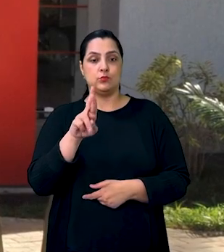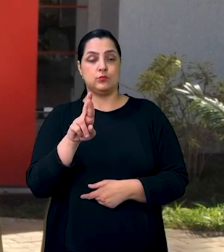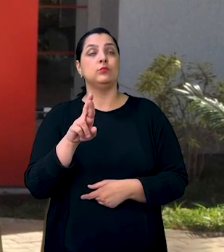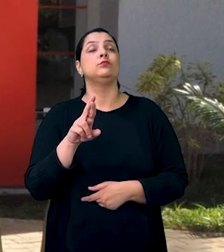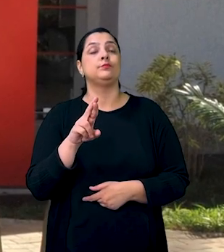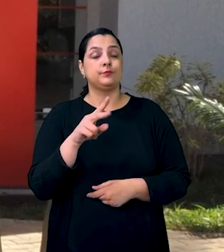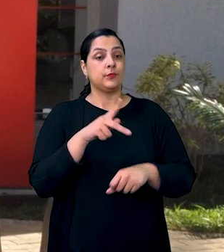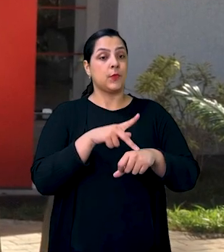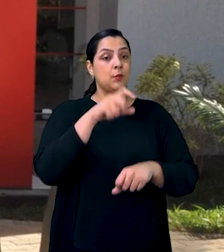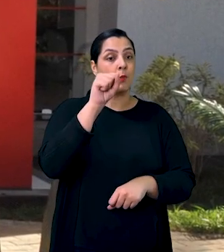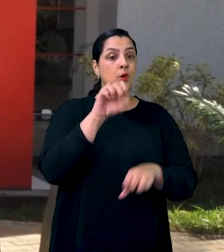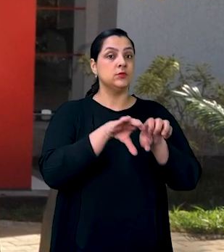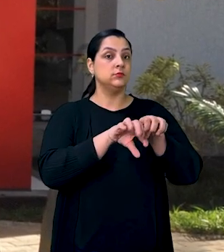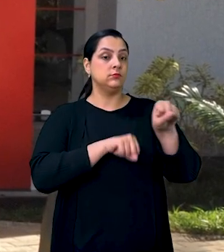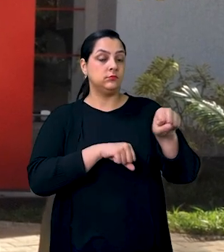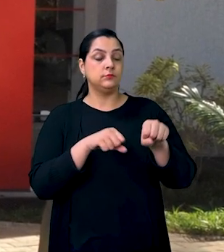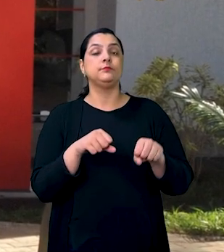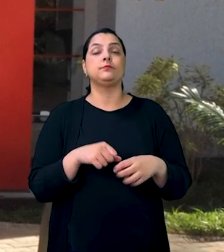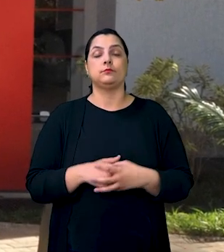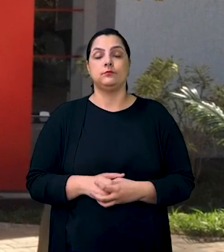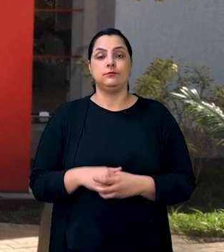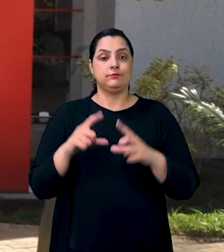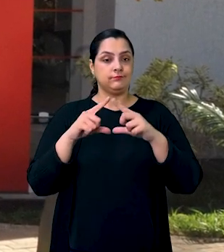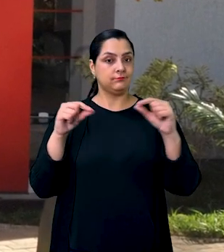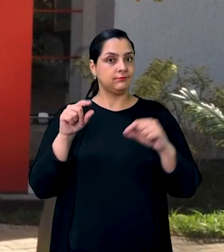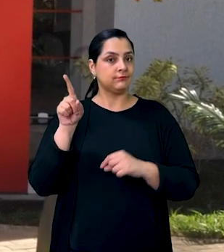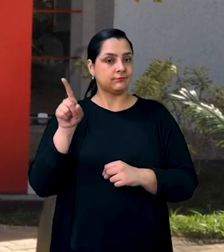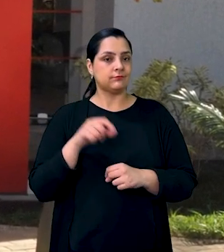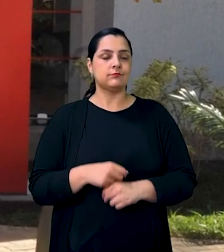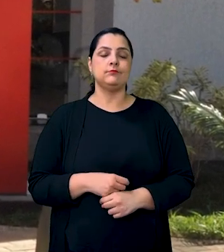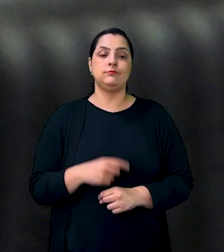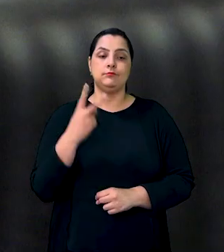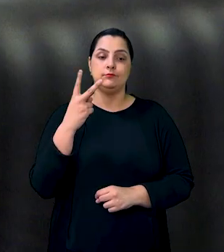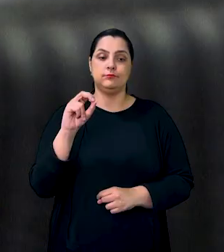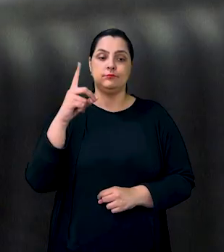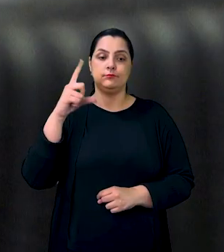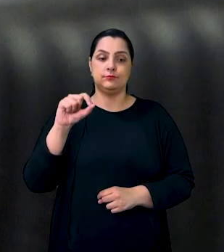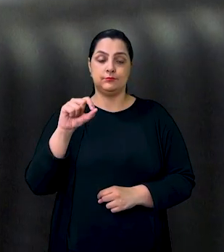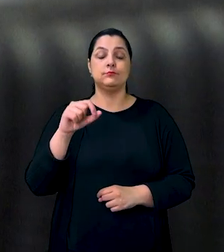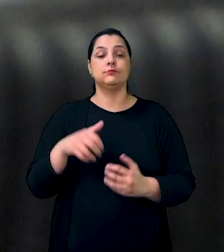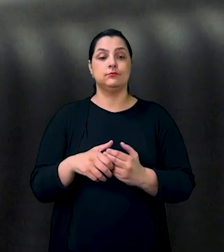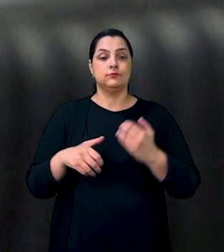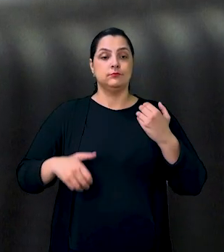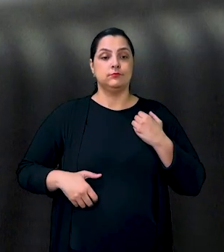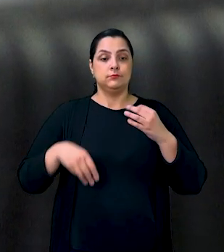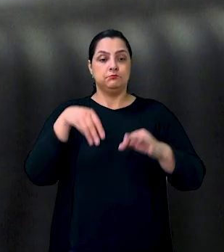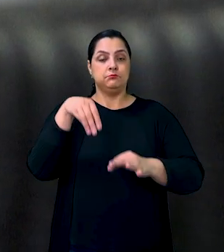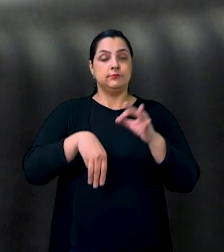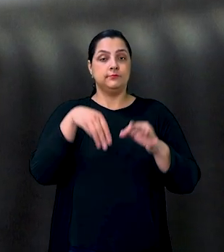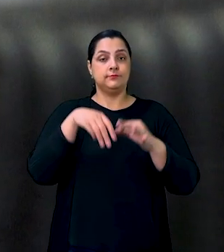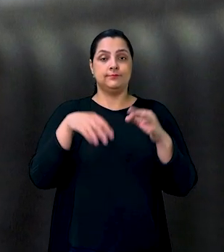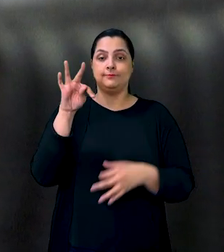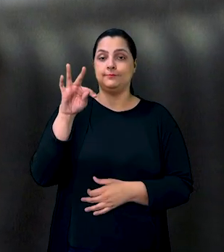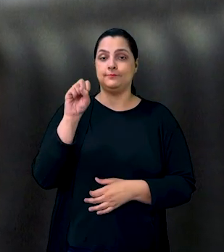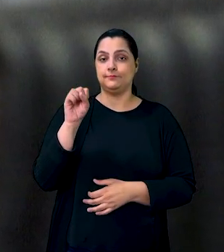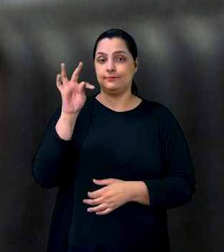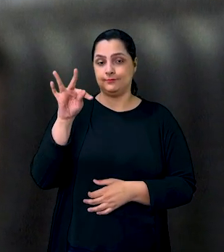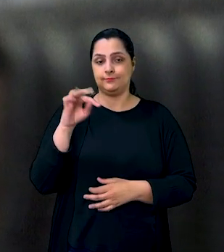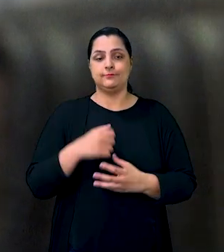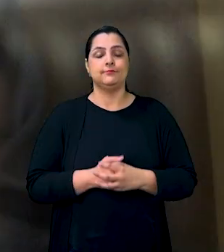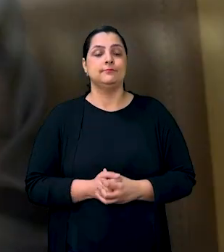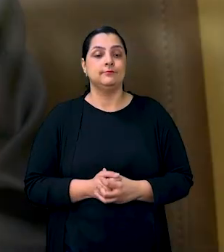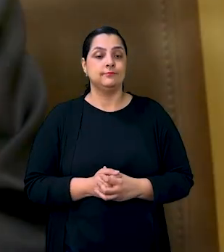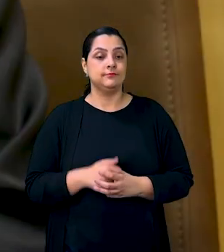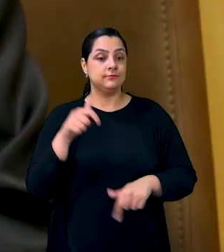e pós-graduação do Centro Universitário do Distrito Federal. Em 2010, tomou posse como ministro do Tribunal Superior